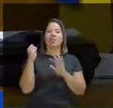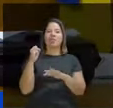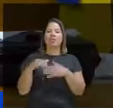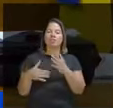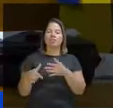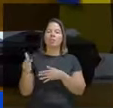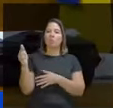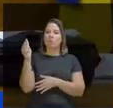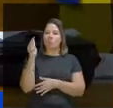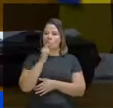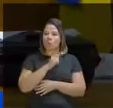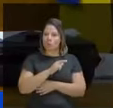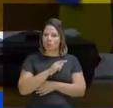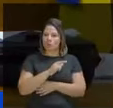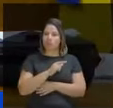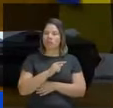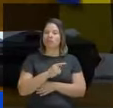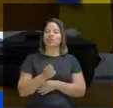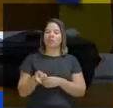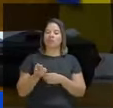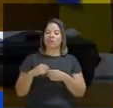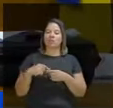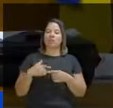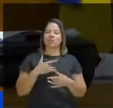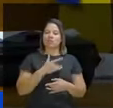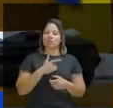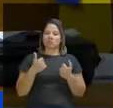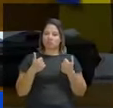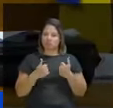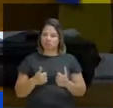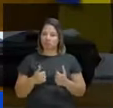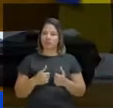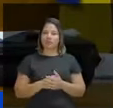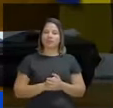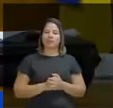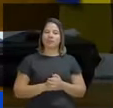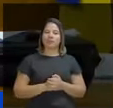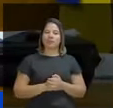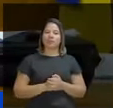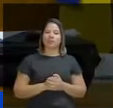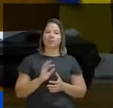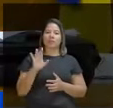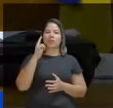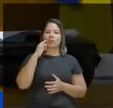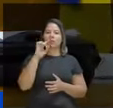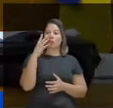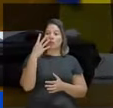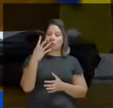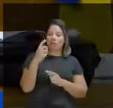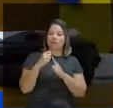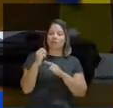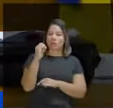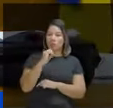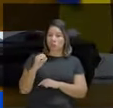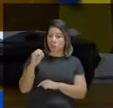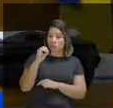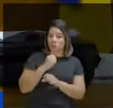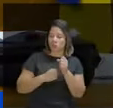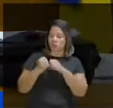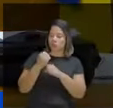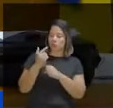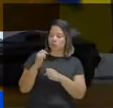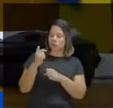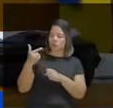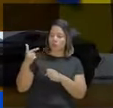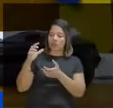controlado, digamos assim, ela restabeleceu a saúde, mas o fato é que, embora tomando posse no dia 4 de outubro, a doutora